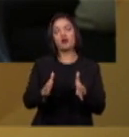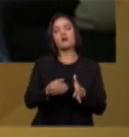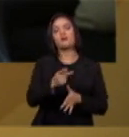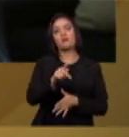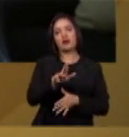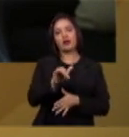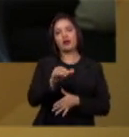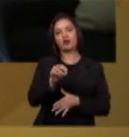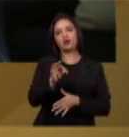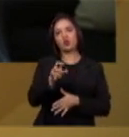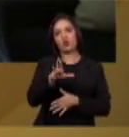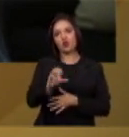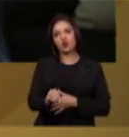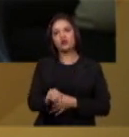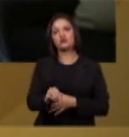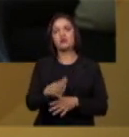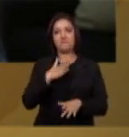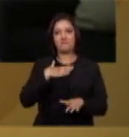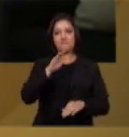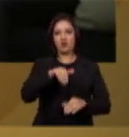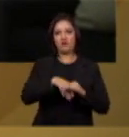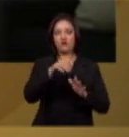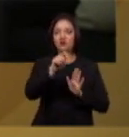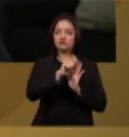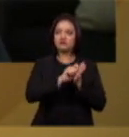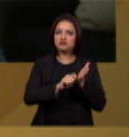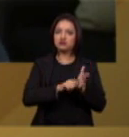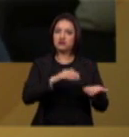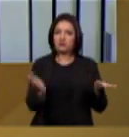por escrito, mas acompanho integralmente o relator.